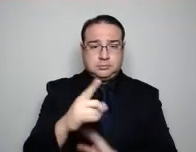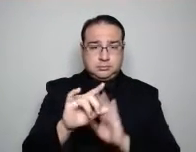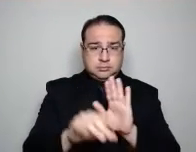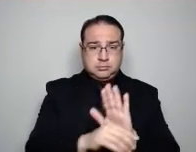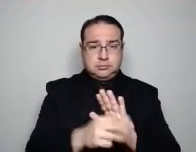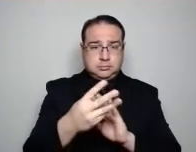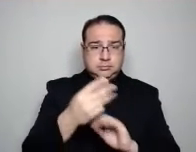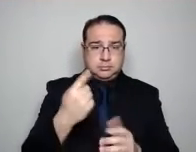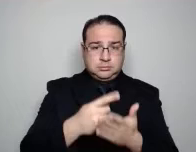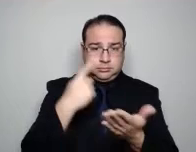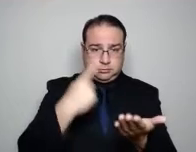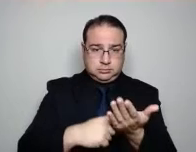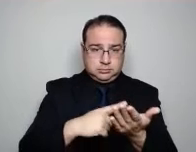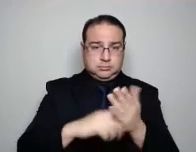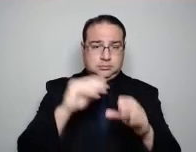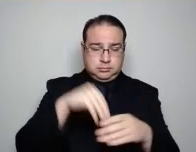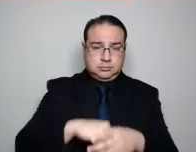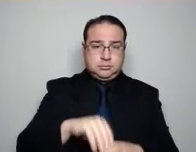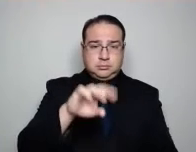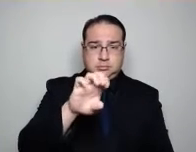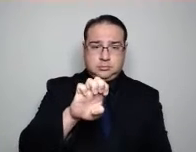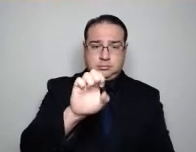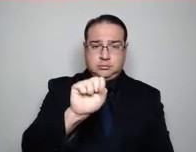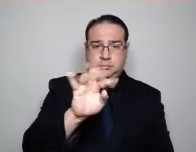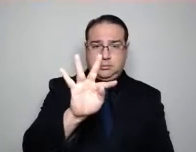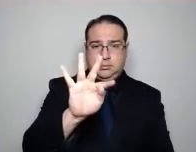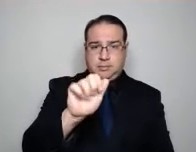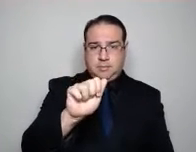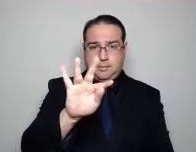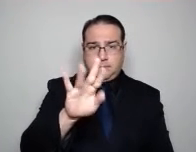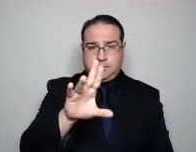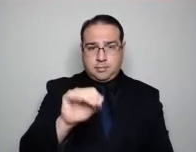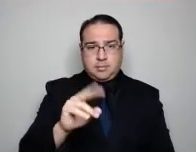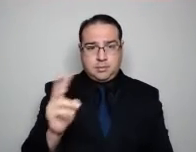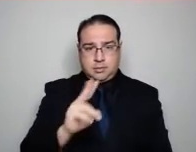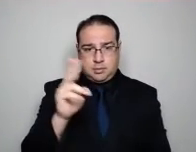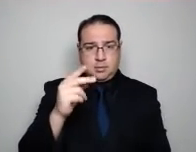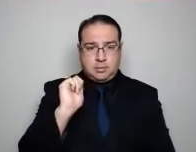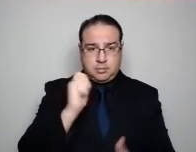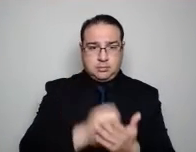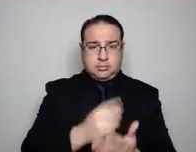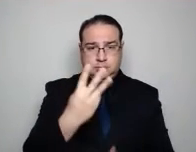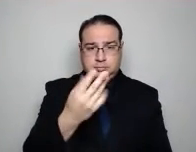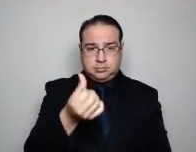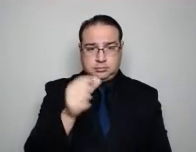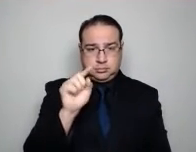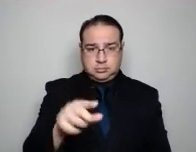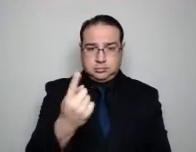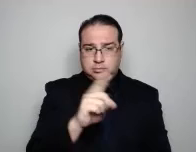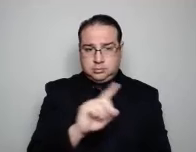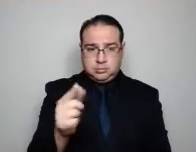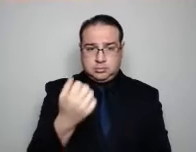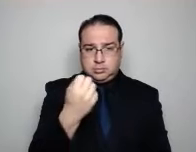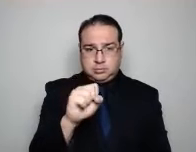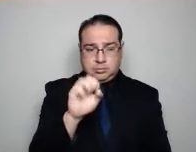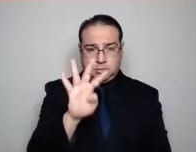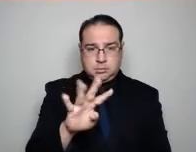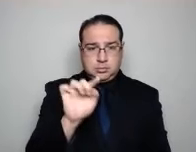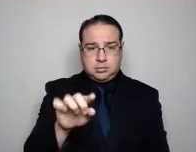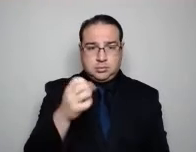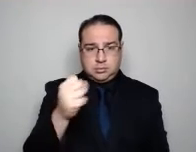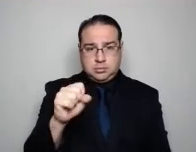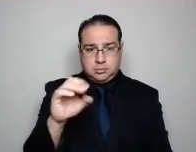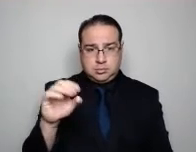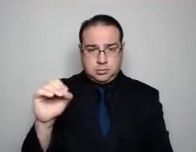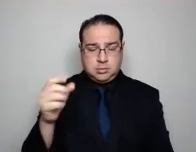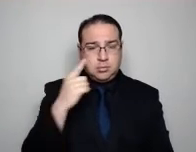no estatuto, tá? E o valor que estava previsto no estatuto era 36 mil e não 84.800. E agora vem o